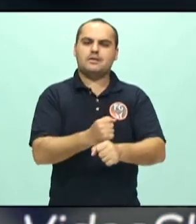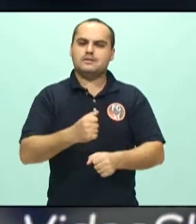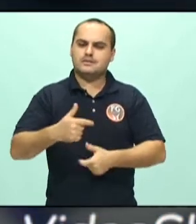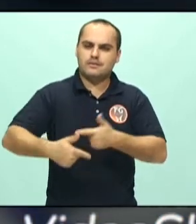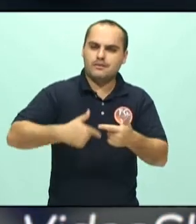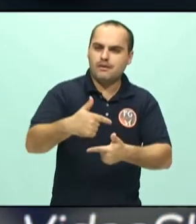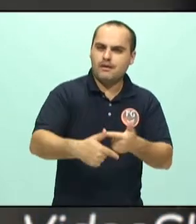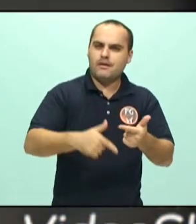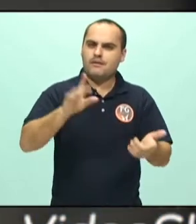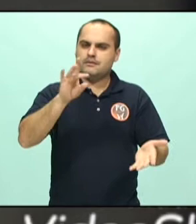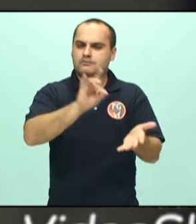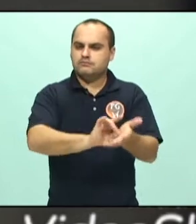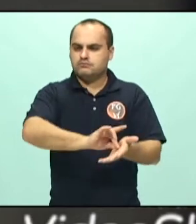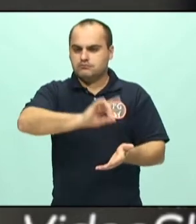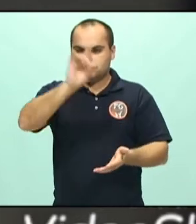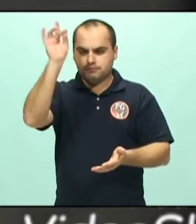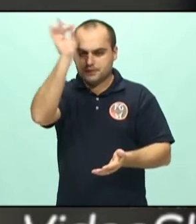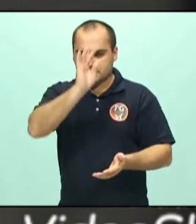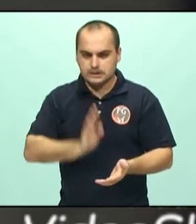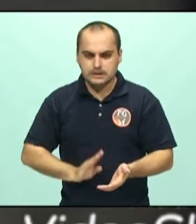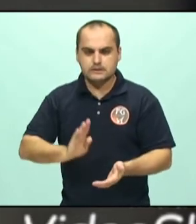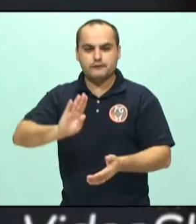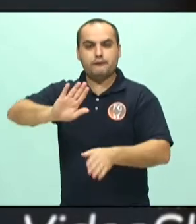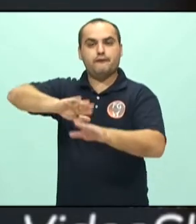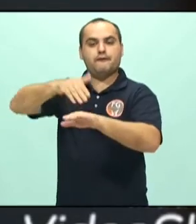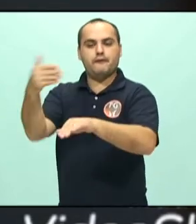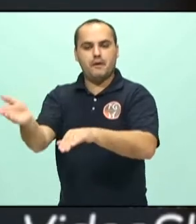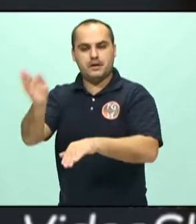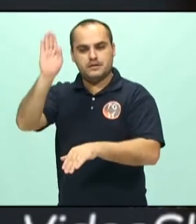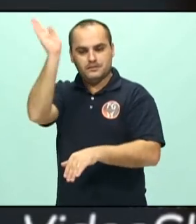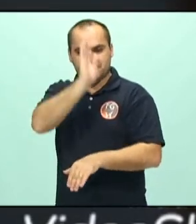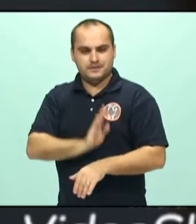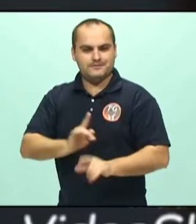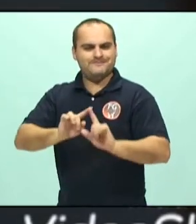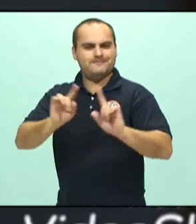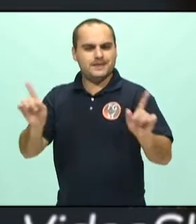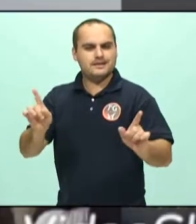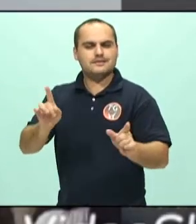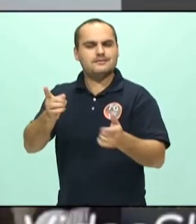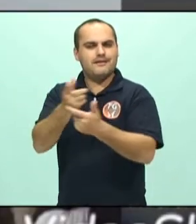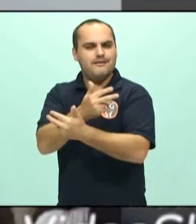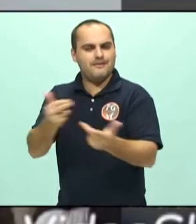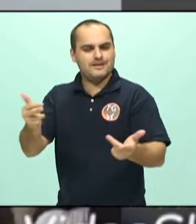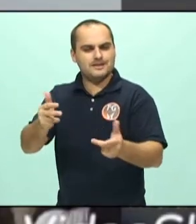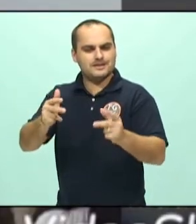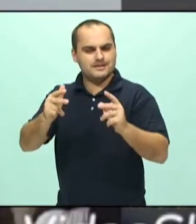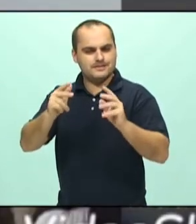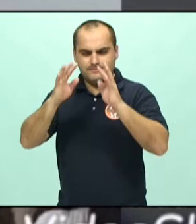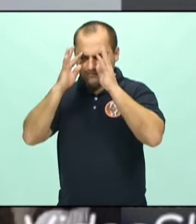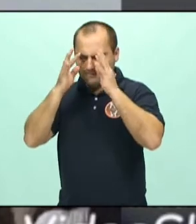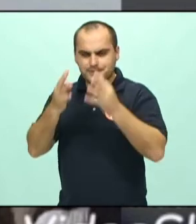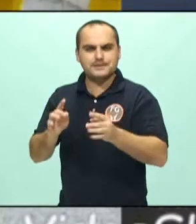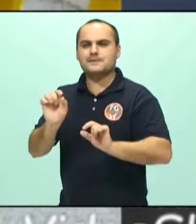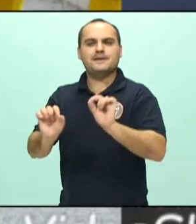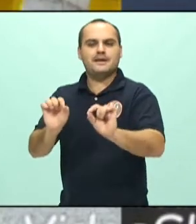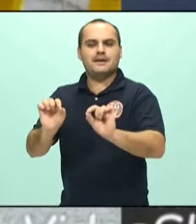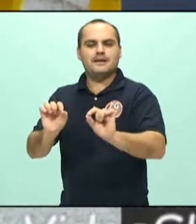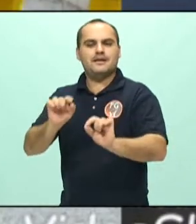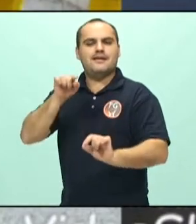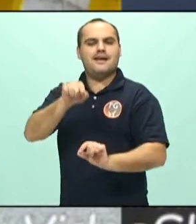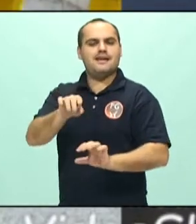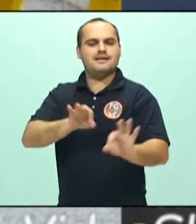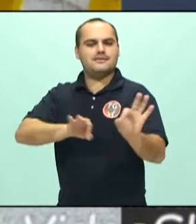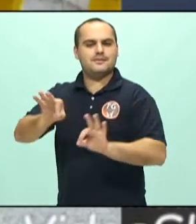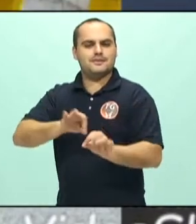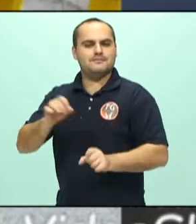artistas nacionais, estrangeiros, e o que chamou a atenção foi justamente essa capacidade de